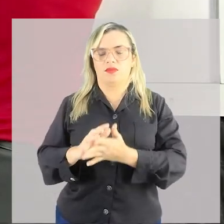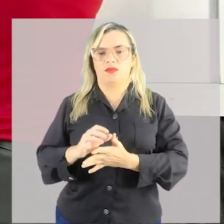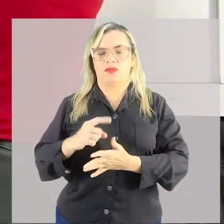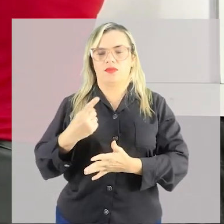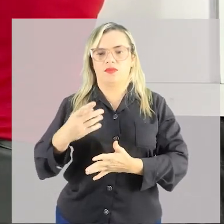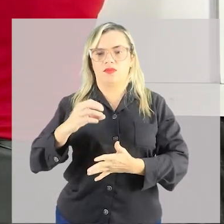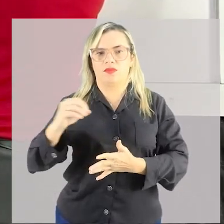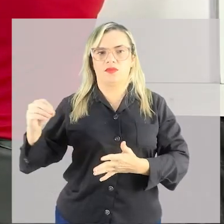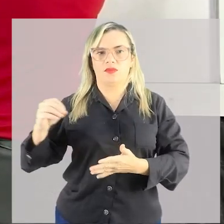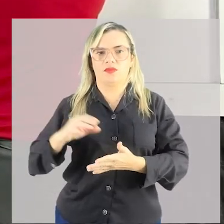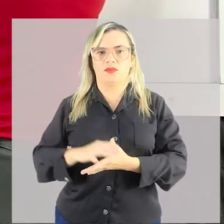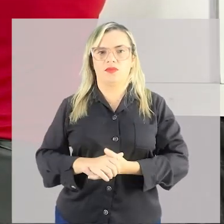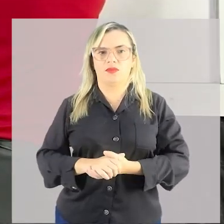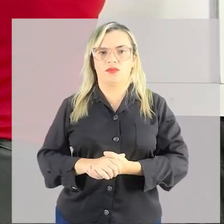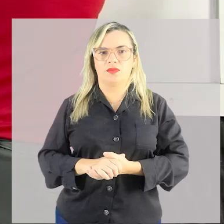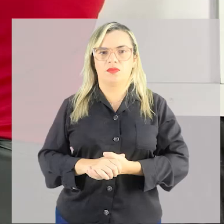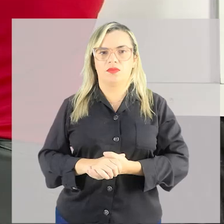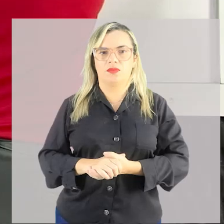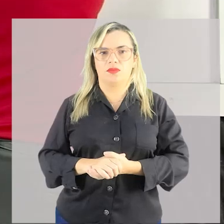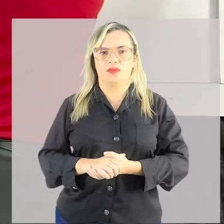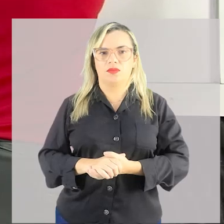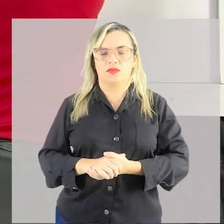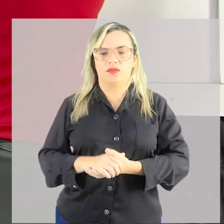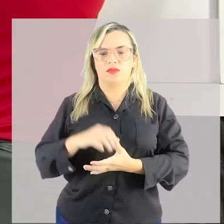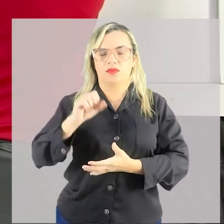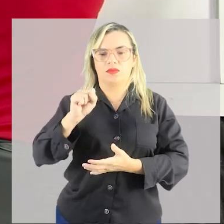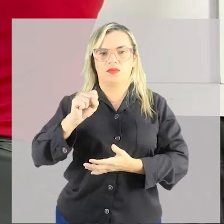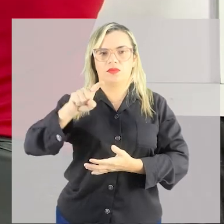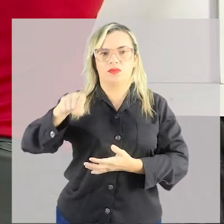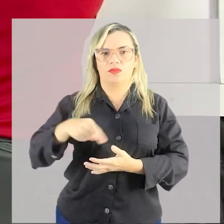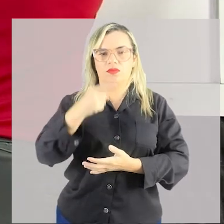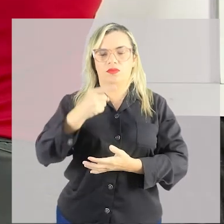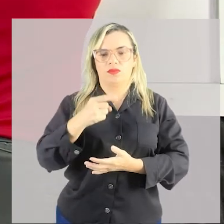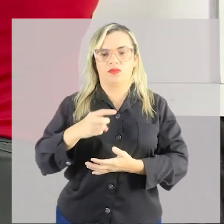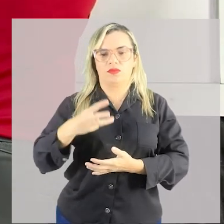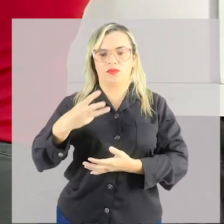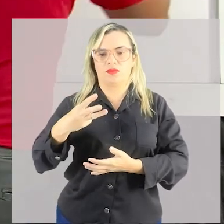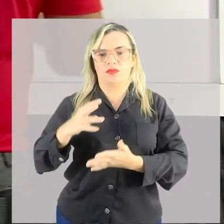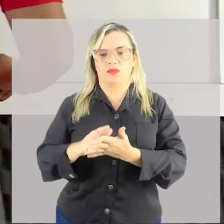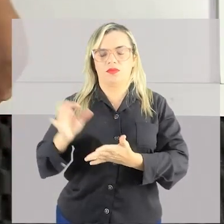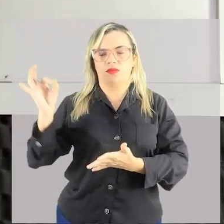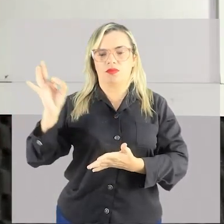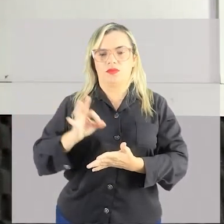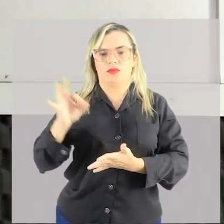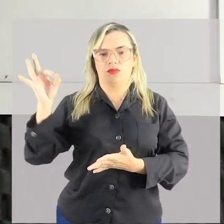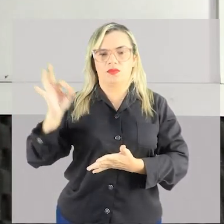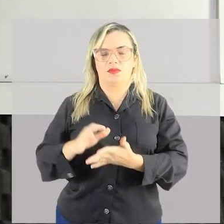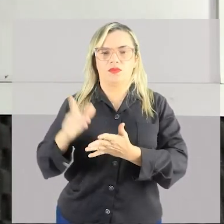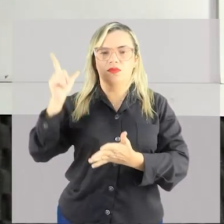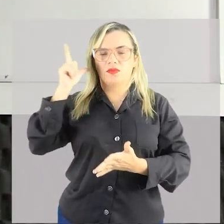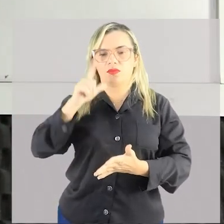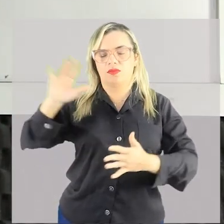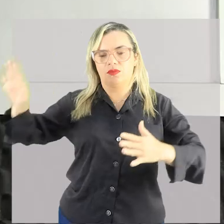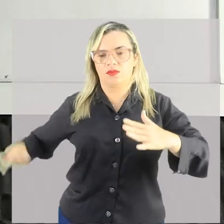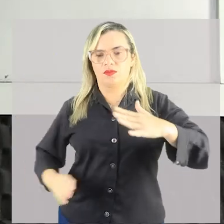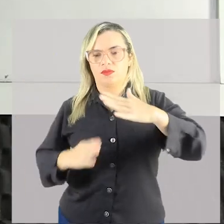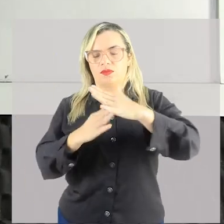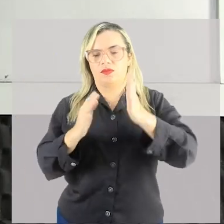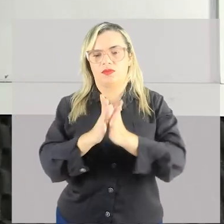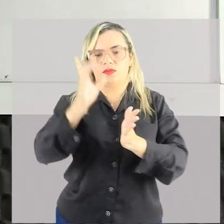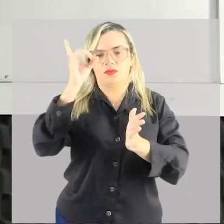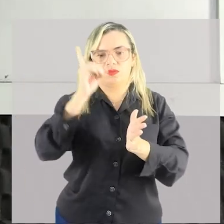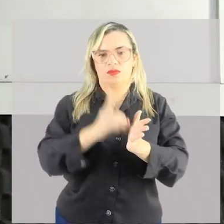encontrar uma chance de 8,3 por é a chance dele conseguir um